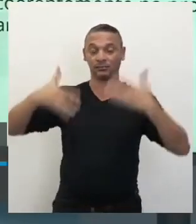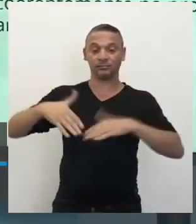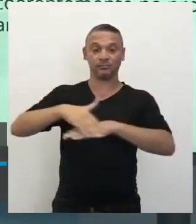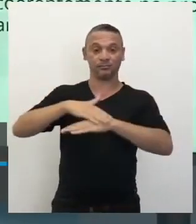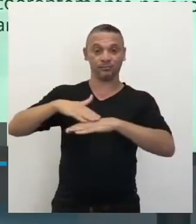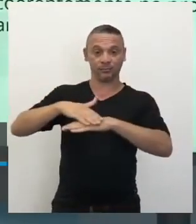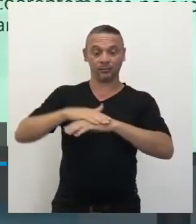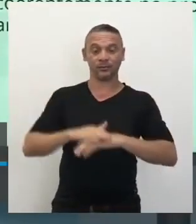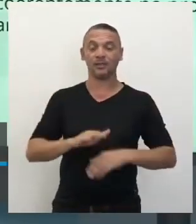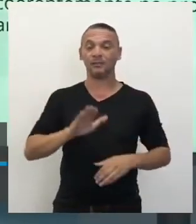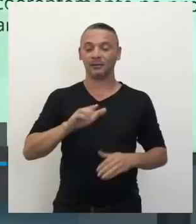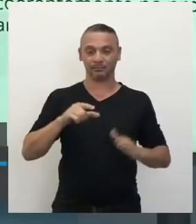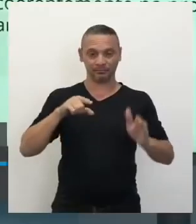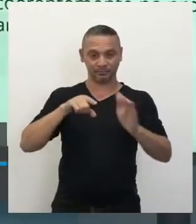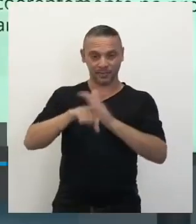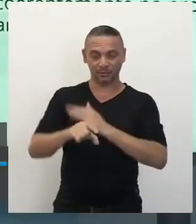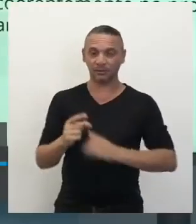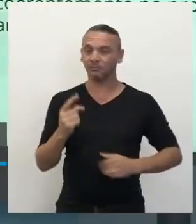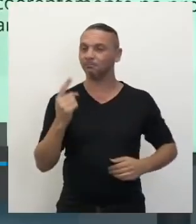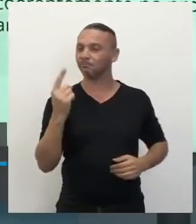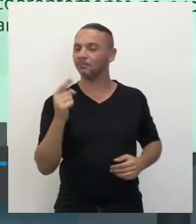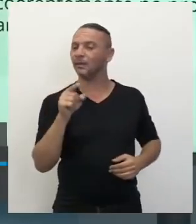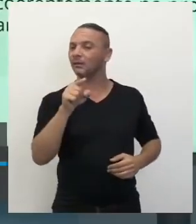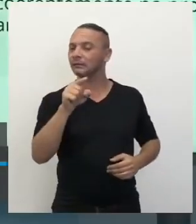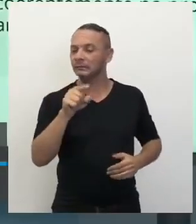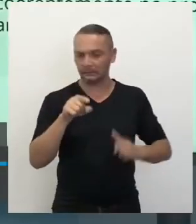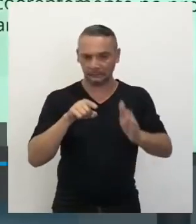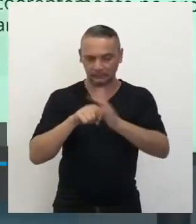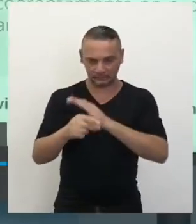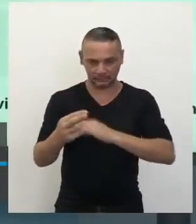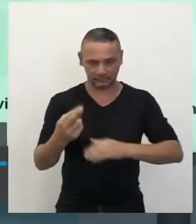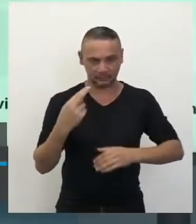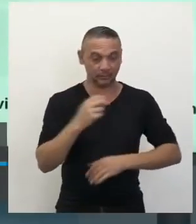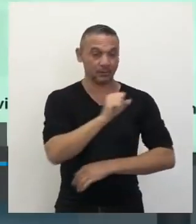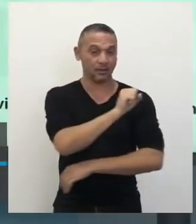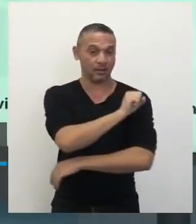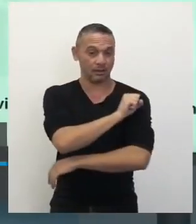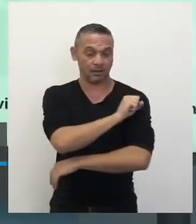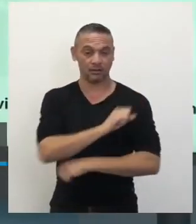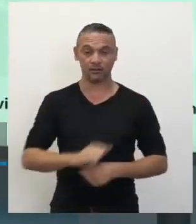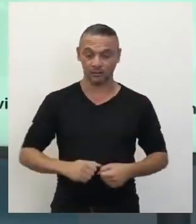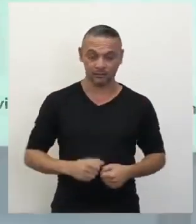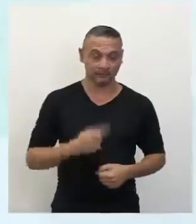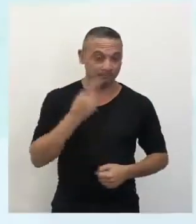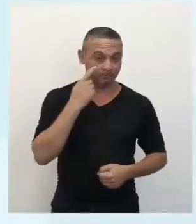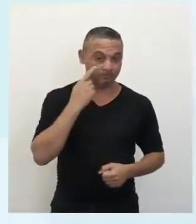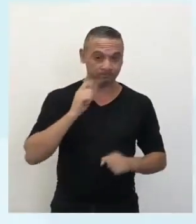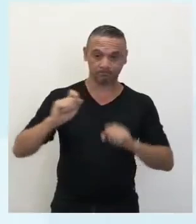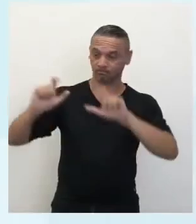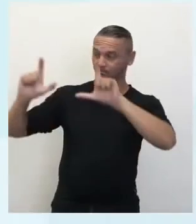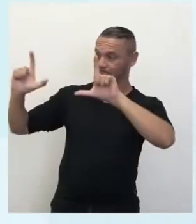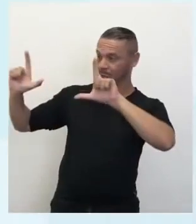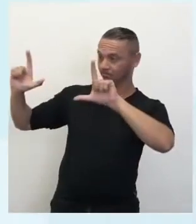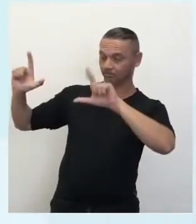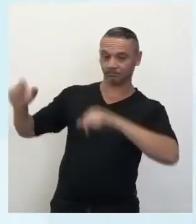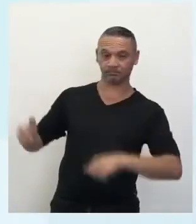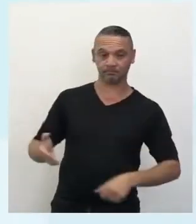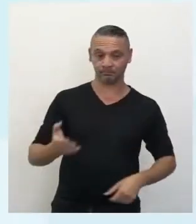aulas, já tem uma pergunta que eu quero muito saber dos alunos do 8º ano. Então, vamos lá. Será que os alunos do